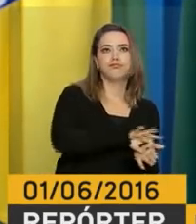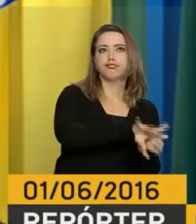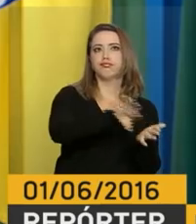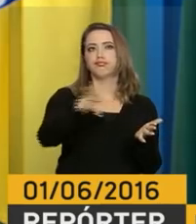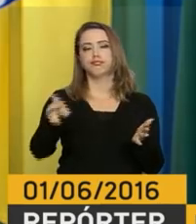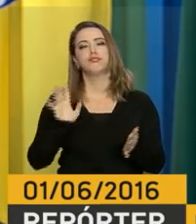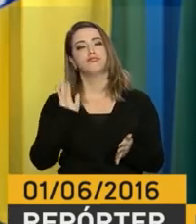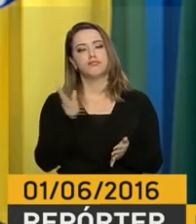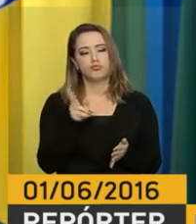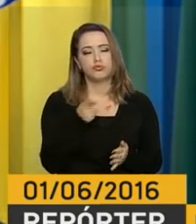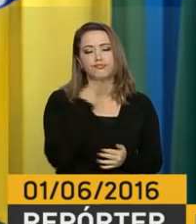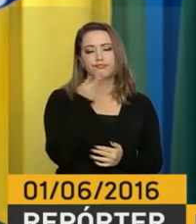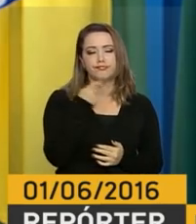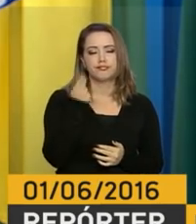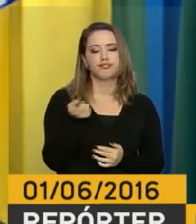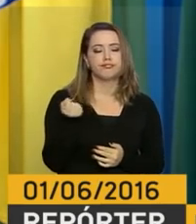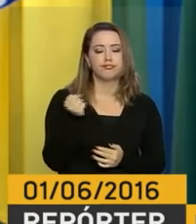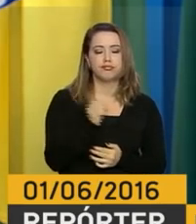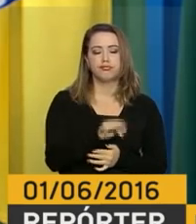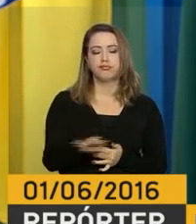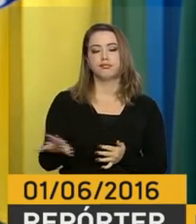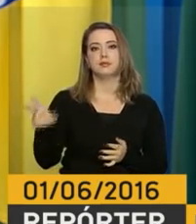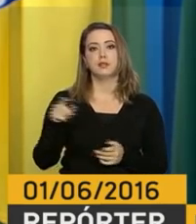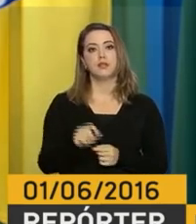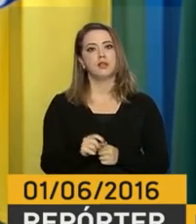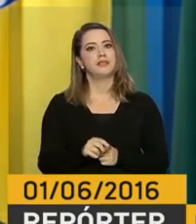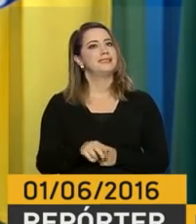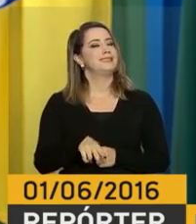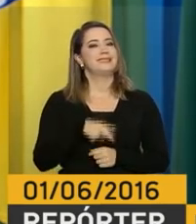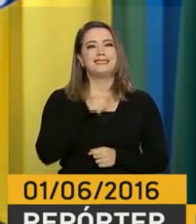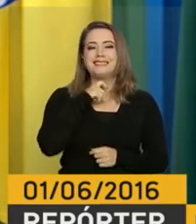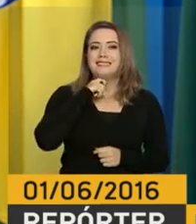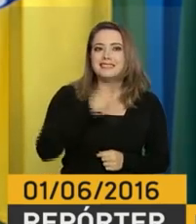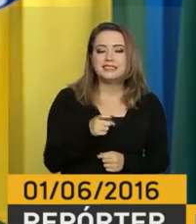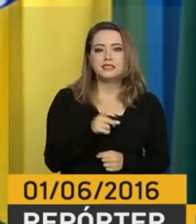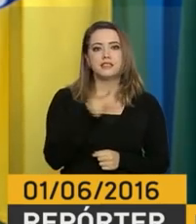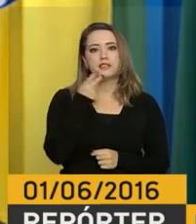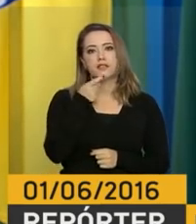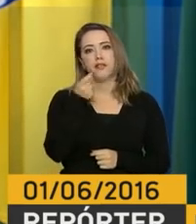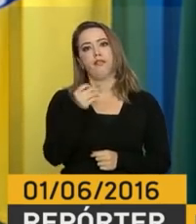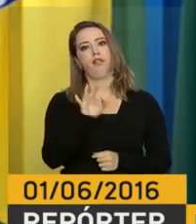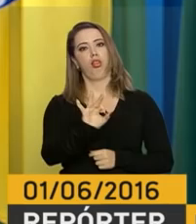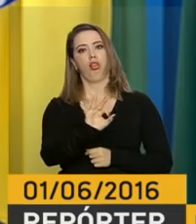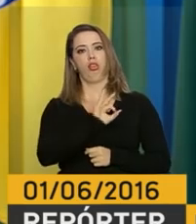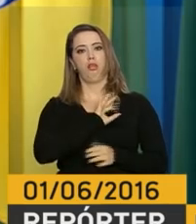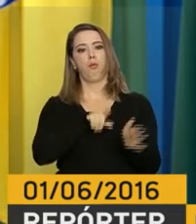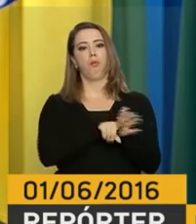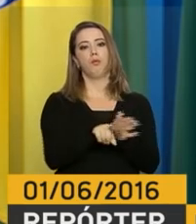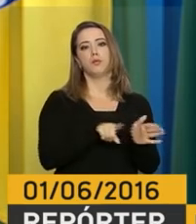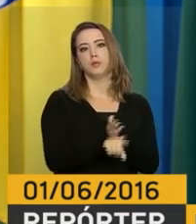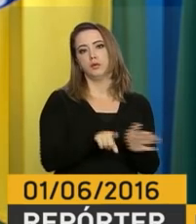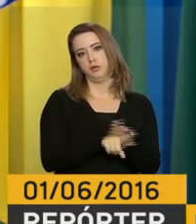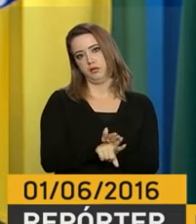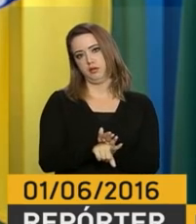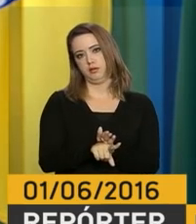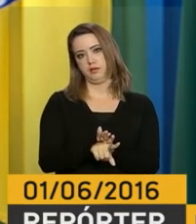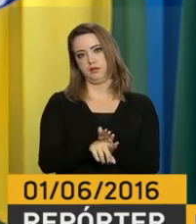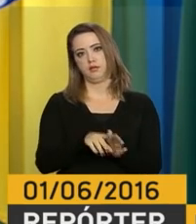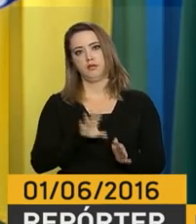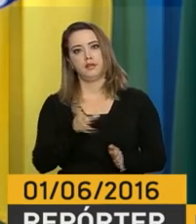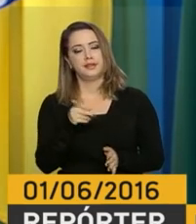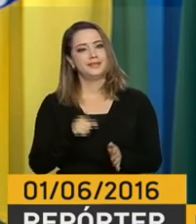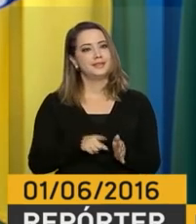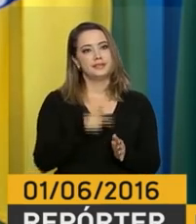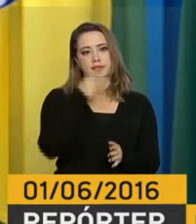pela enima vez que ninguém vai interferir na chamada lava-jato a toda hora eu leio uma outra notícia de que o